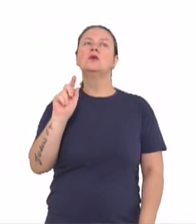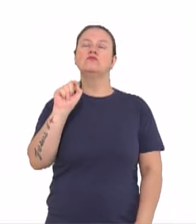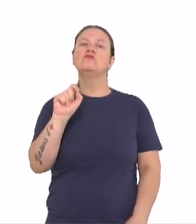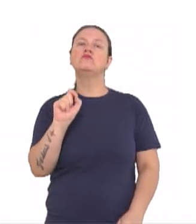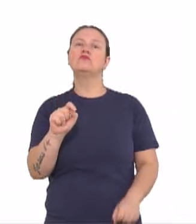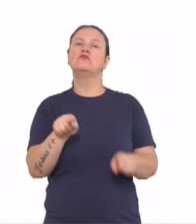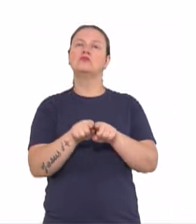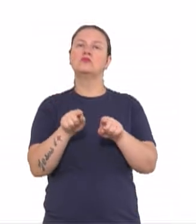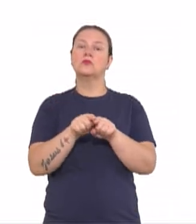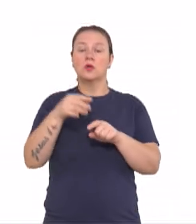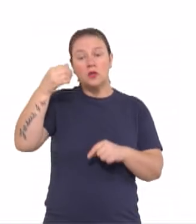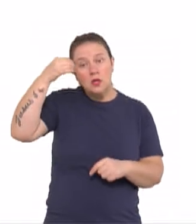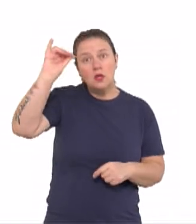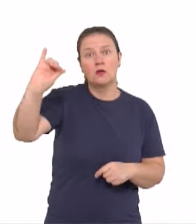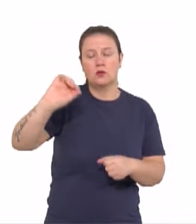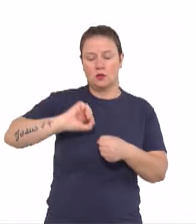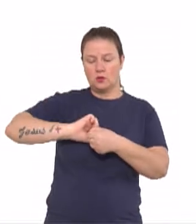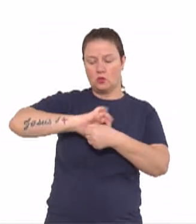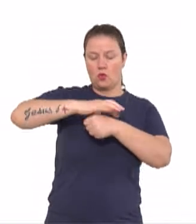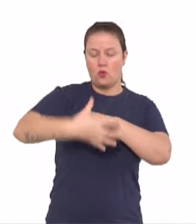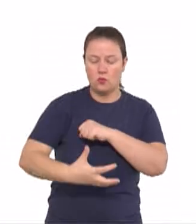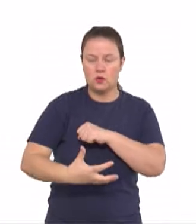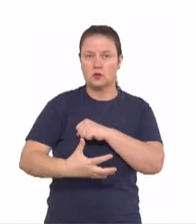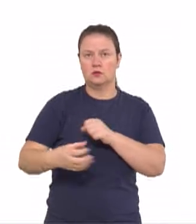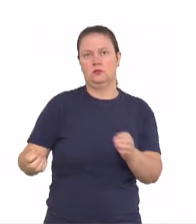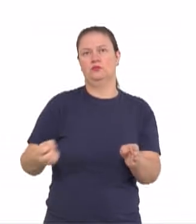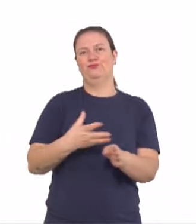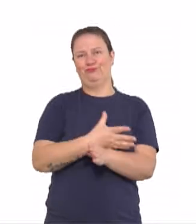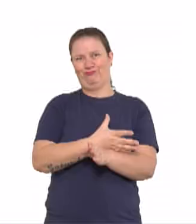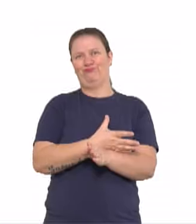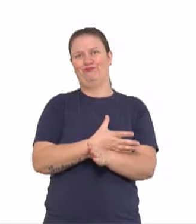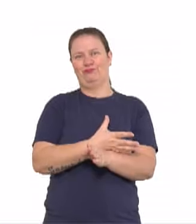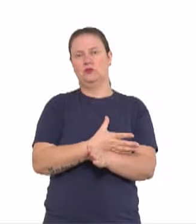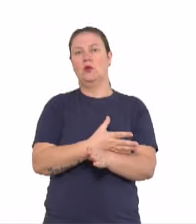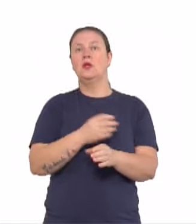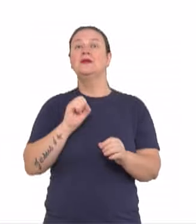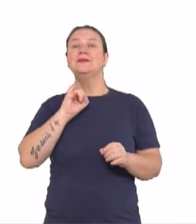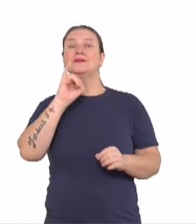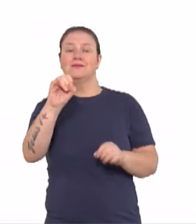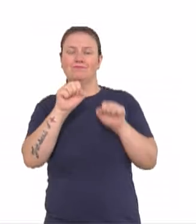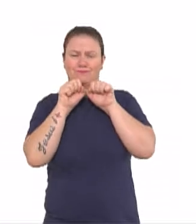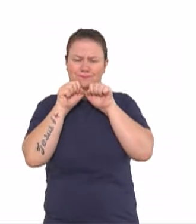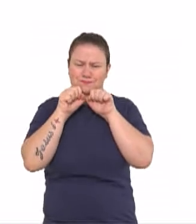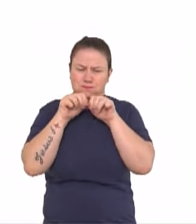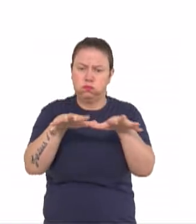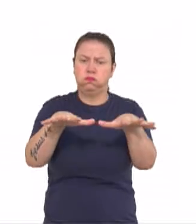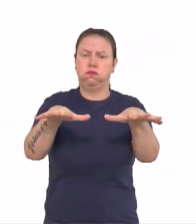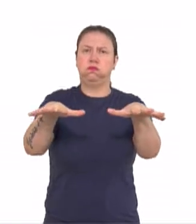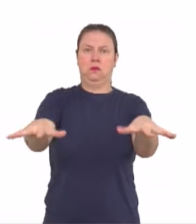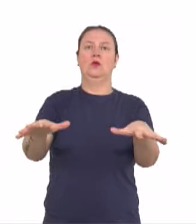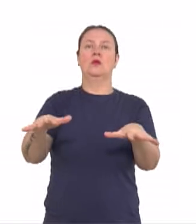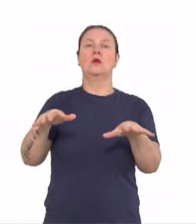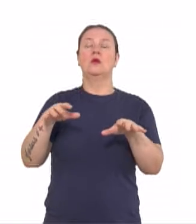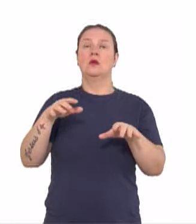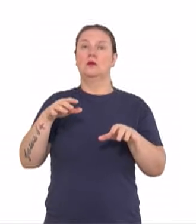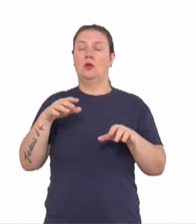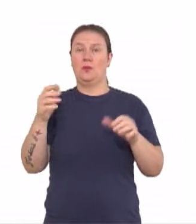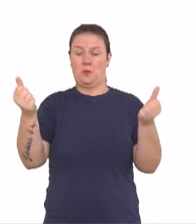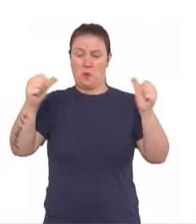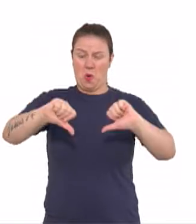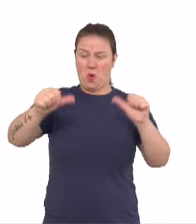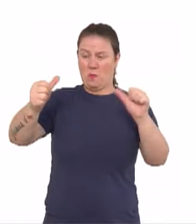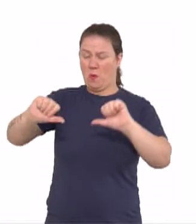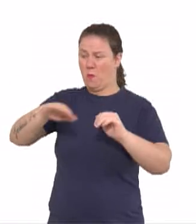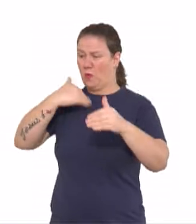o SARS-CoV-2, novo coronavírus, se espalhasse e que se aumentasse os casos